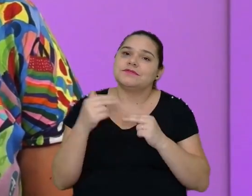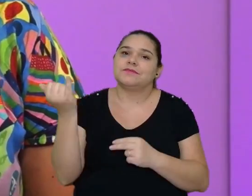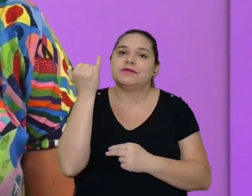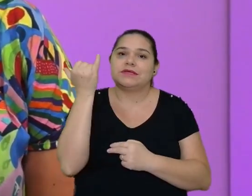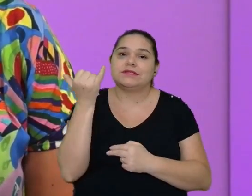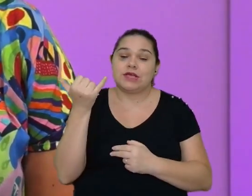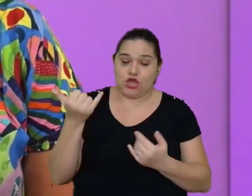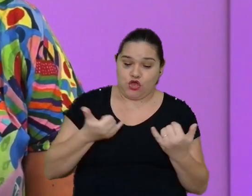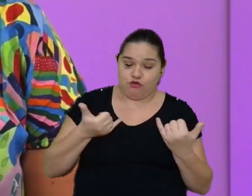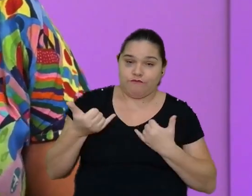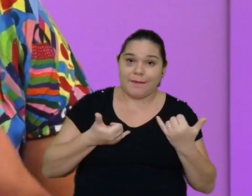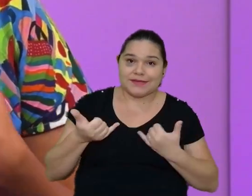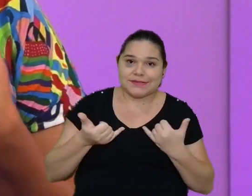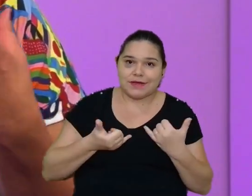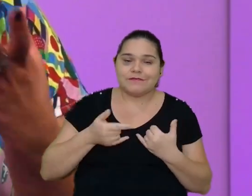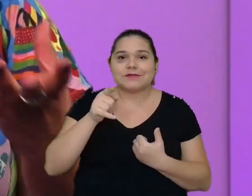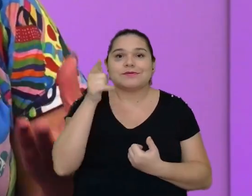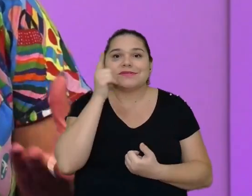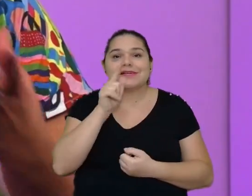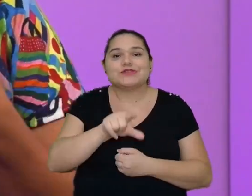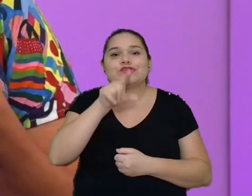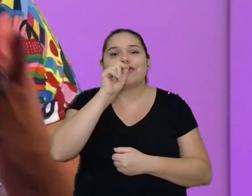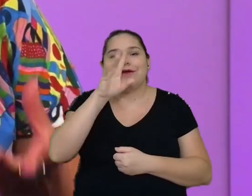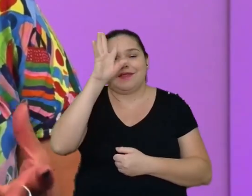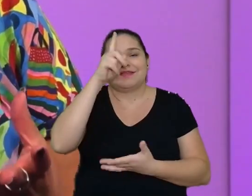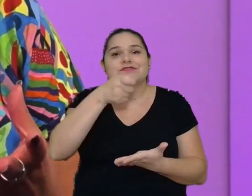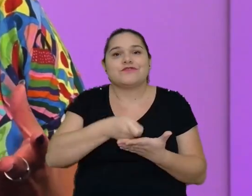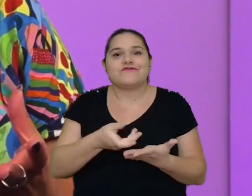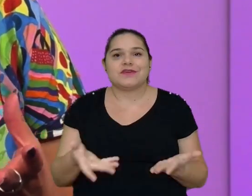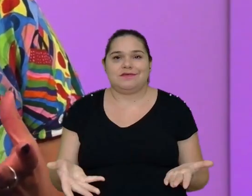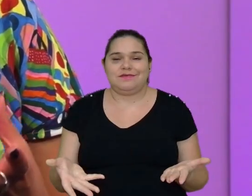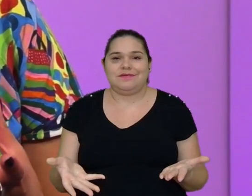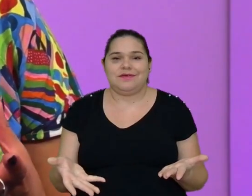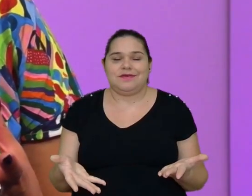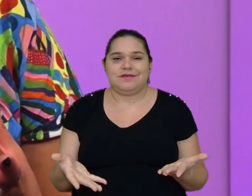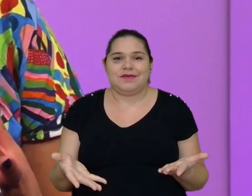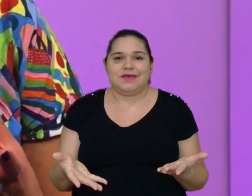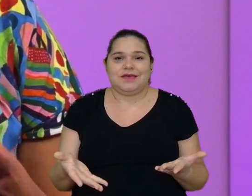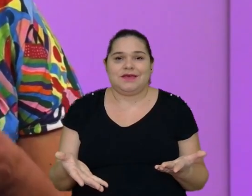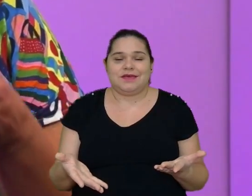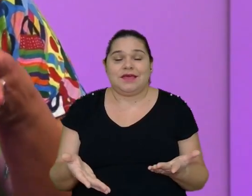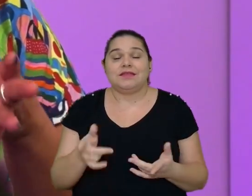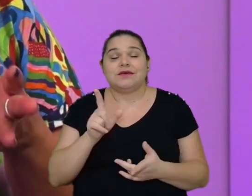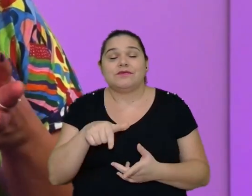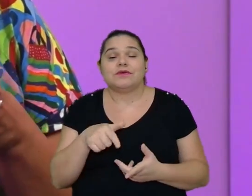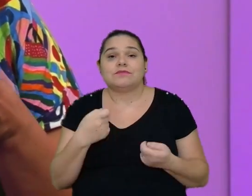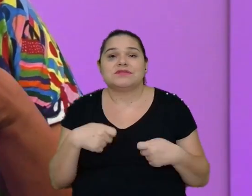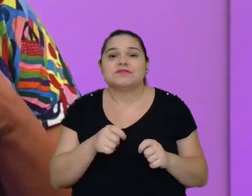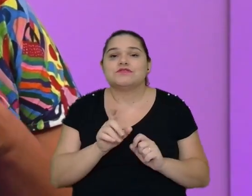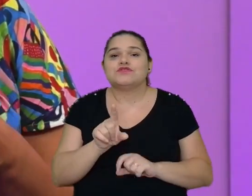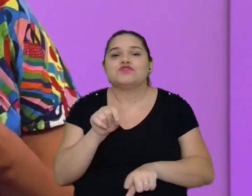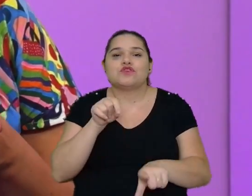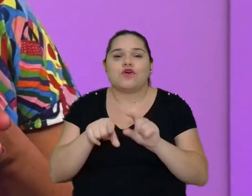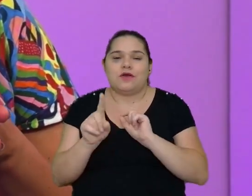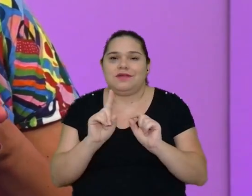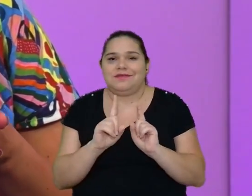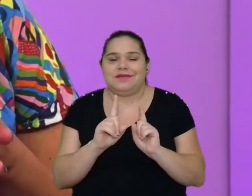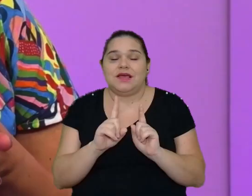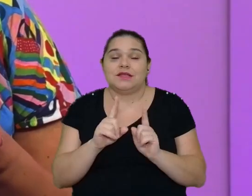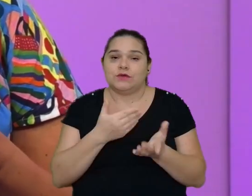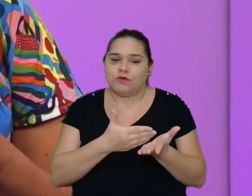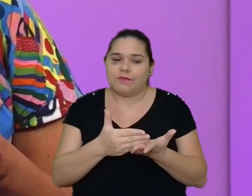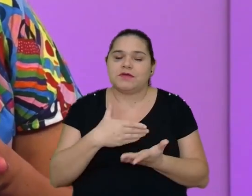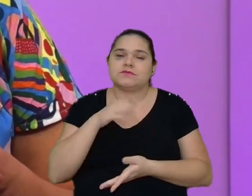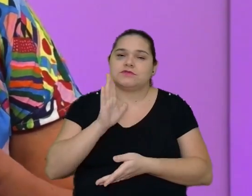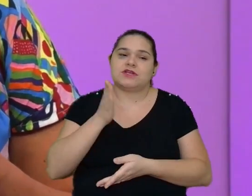autonomia de decisão. Então, eu não tenho um ou outro que eu tenho que decidir para abrir mão. Então, desde o início, eu sei o que eu preciso, eu